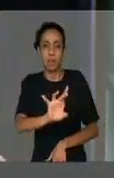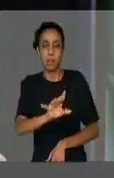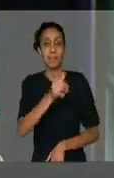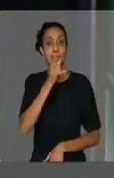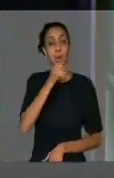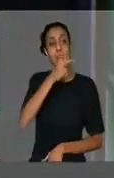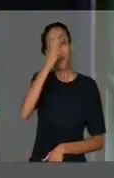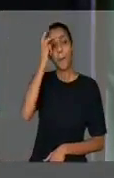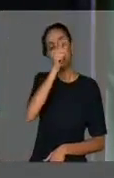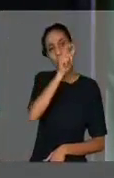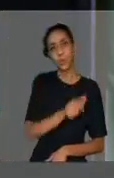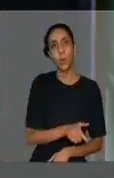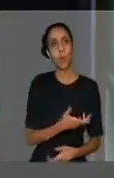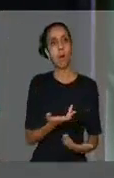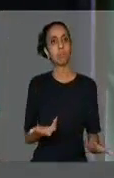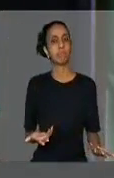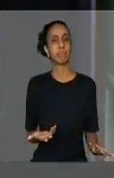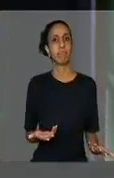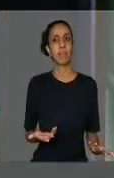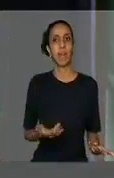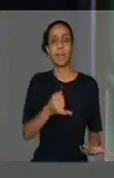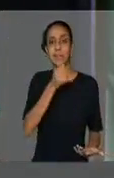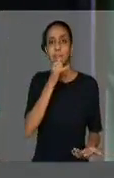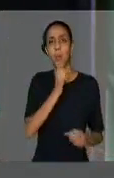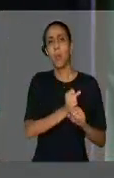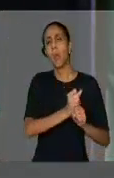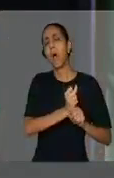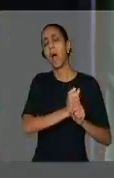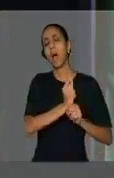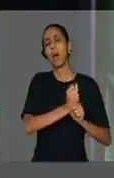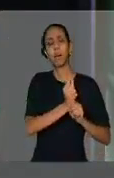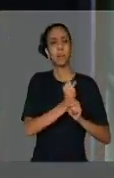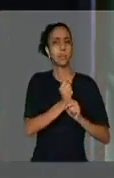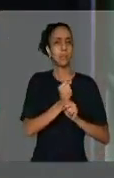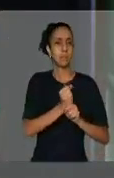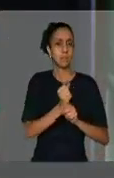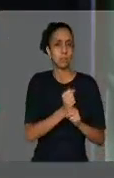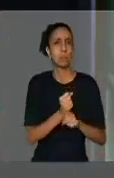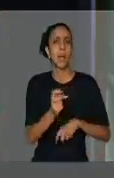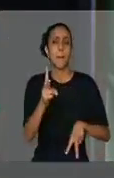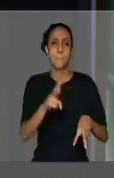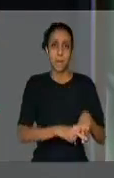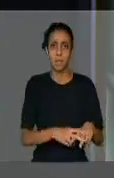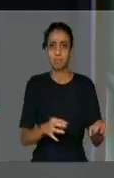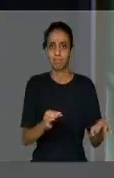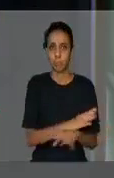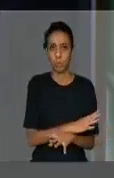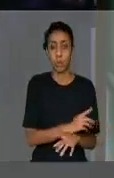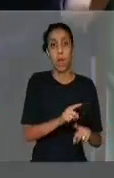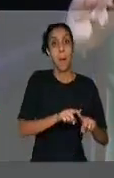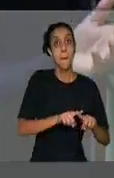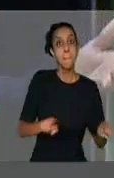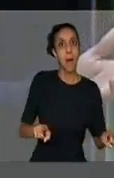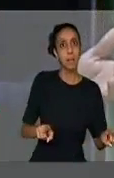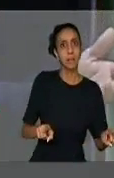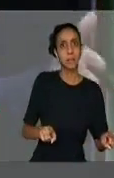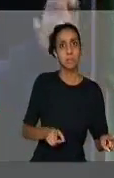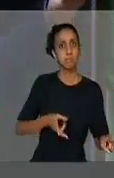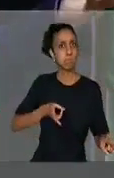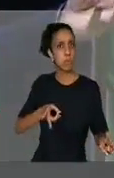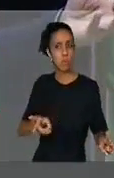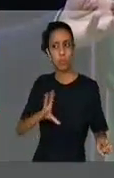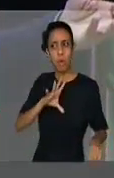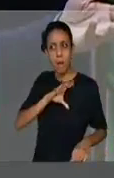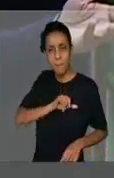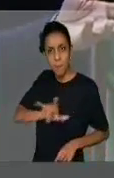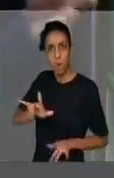num conflito, pagou por anos e anos a sua pena, mas não perdeu os laços de amor com a sua família, e